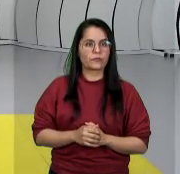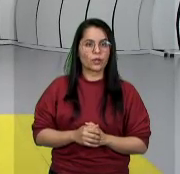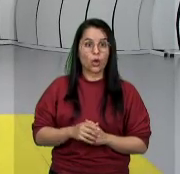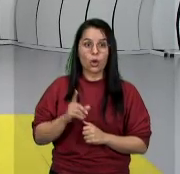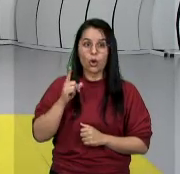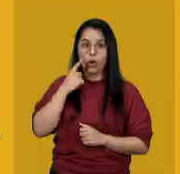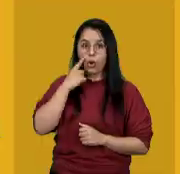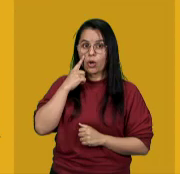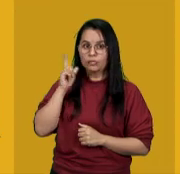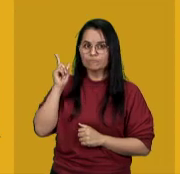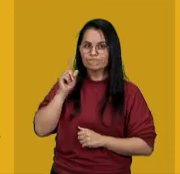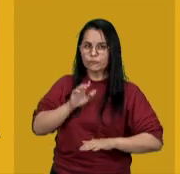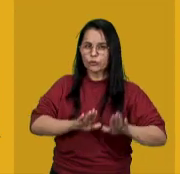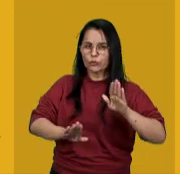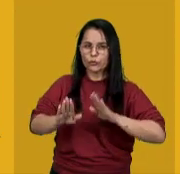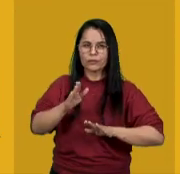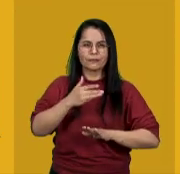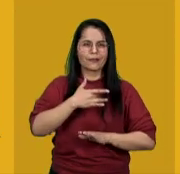Cuidados com a saúde.